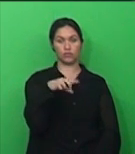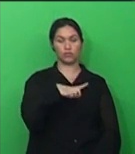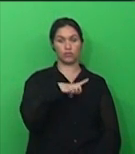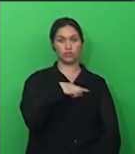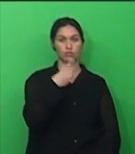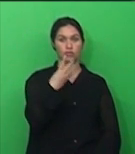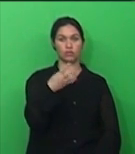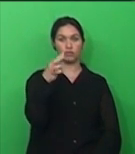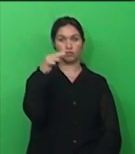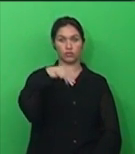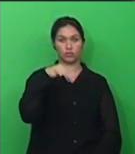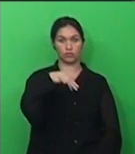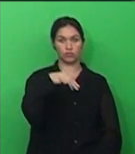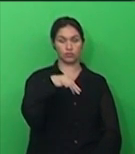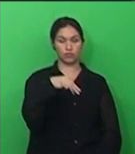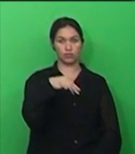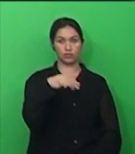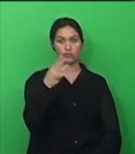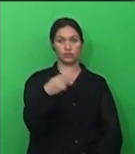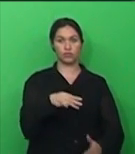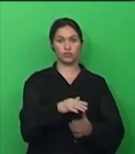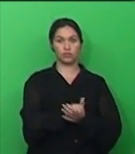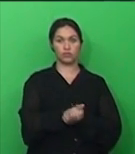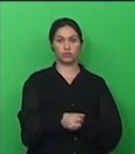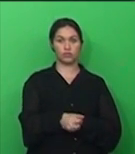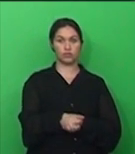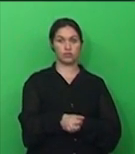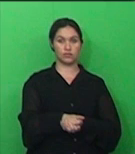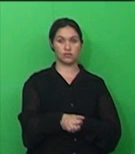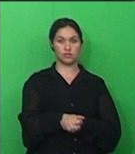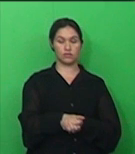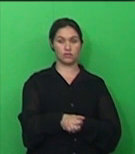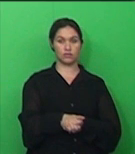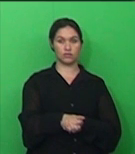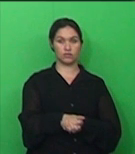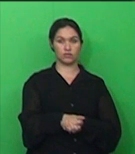30, corrigindo o minuto era ao inverso.